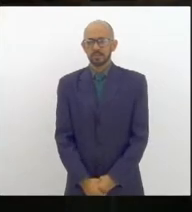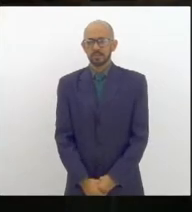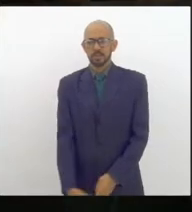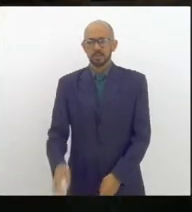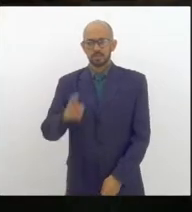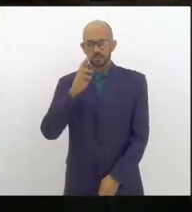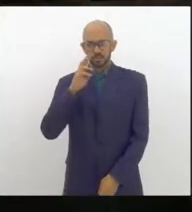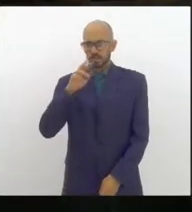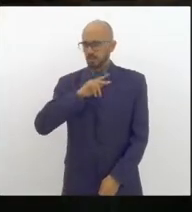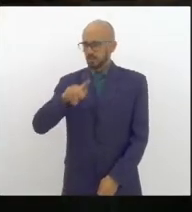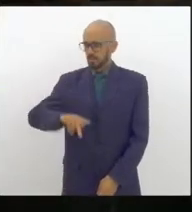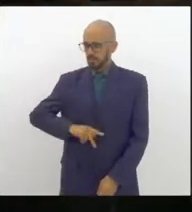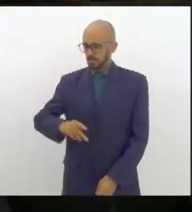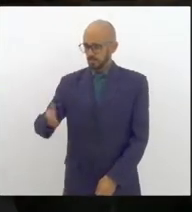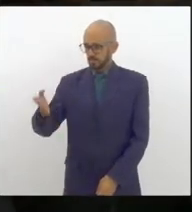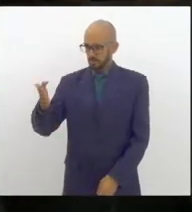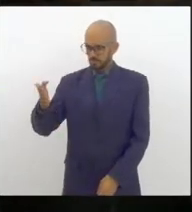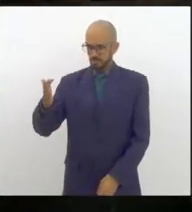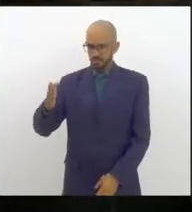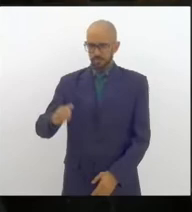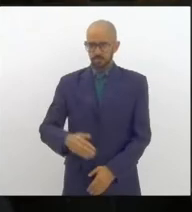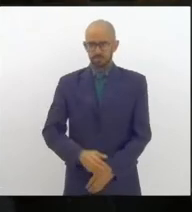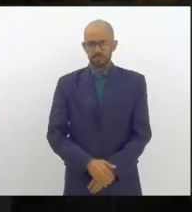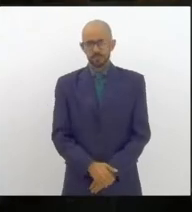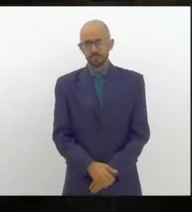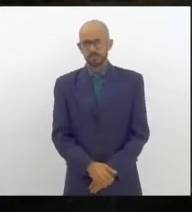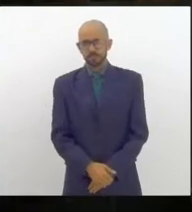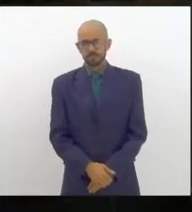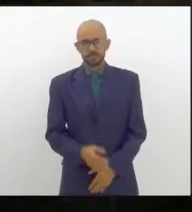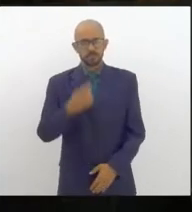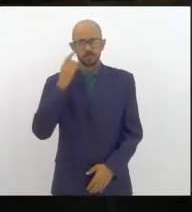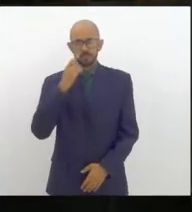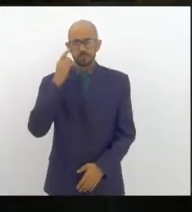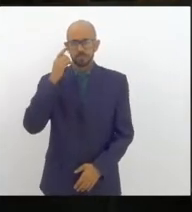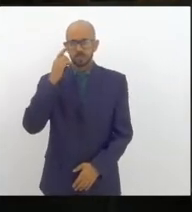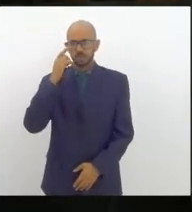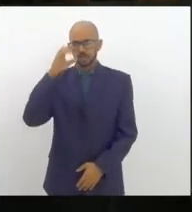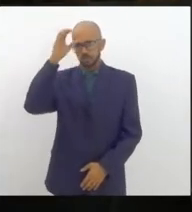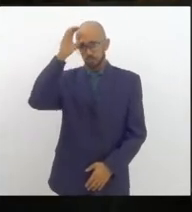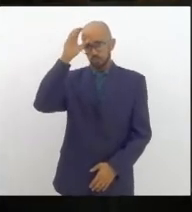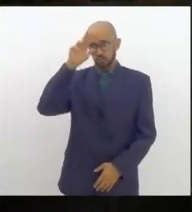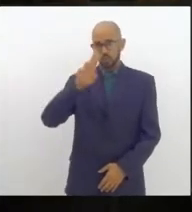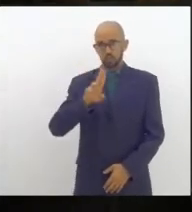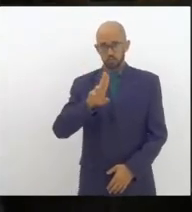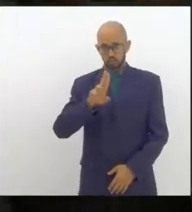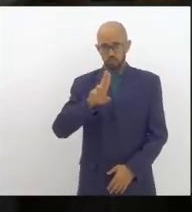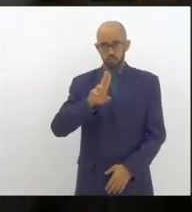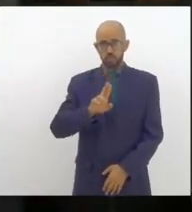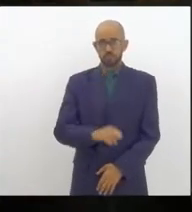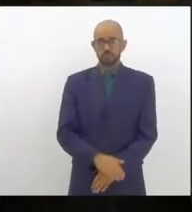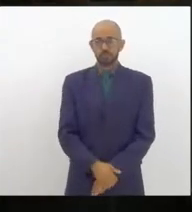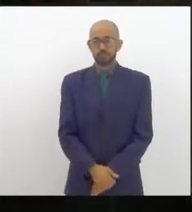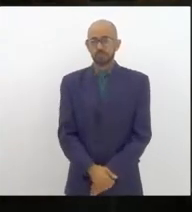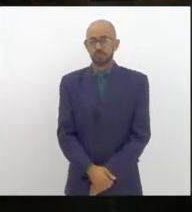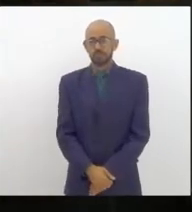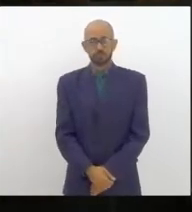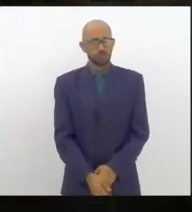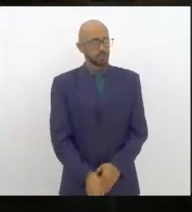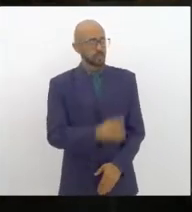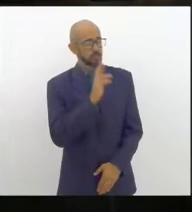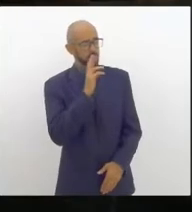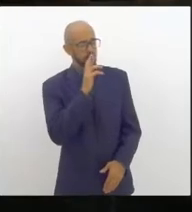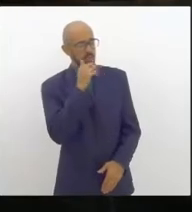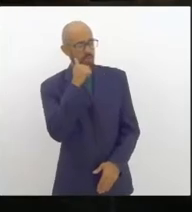senhora presidente a deputada tia Ju a senhora